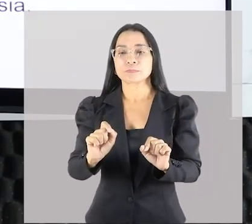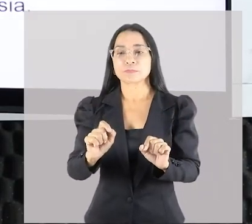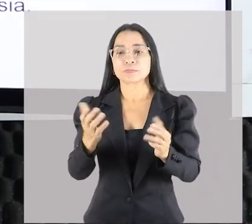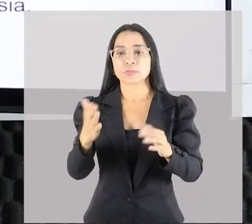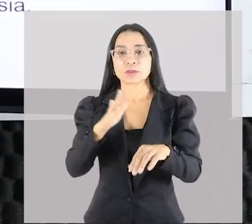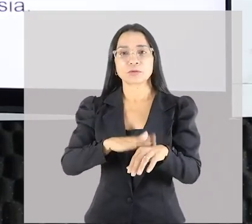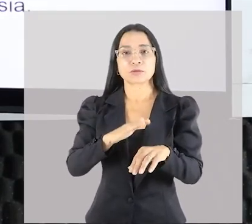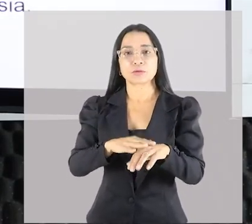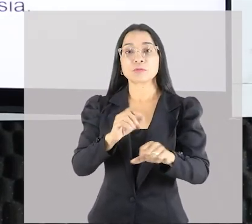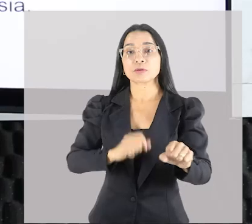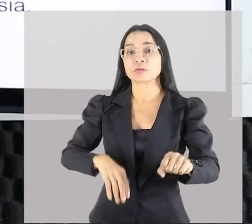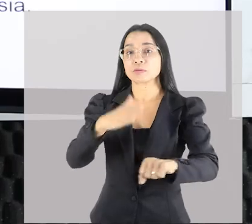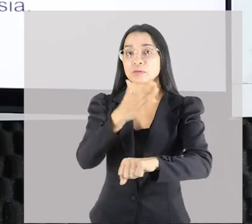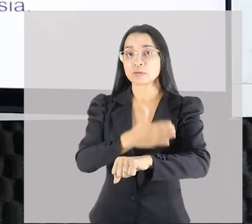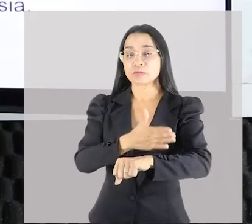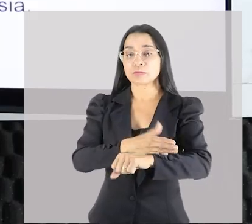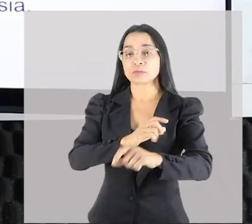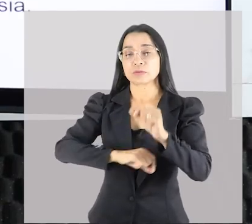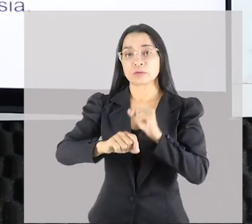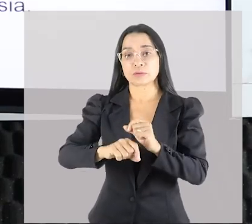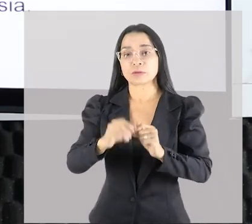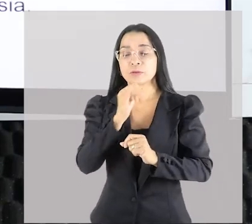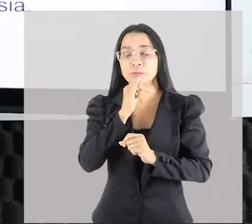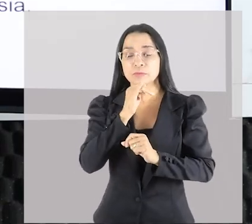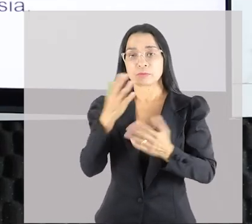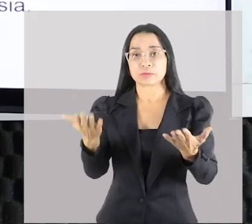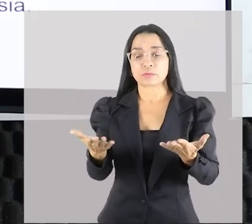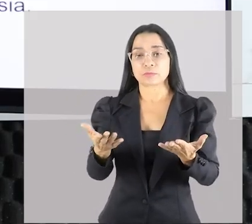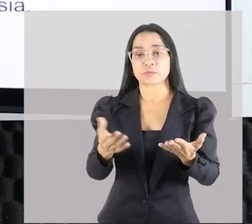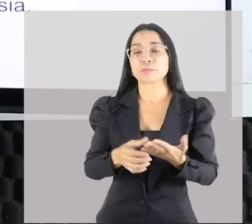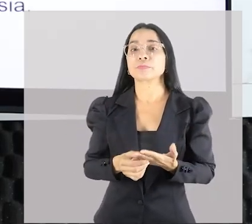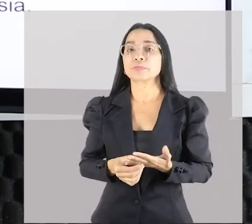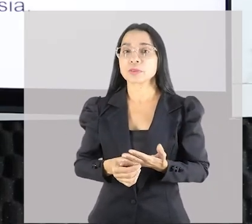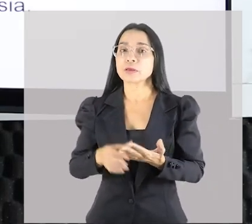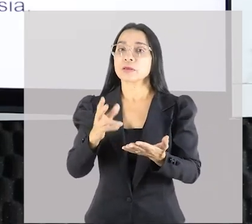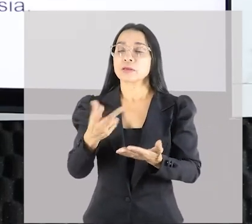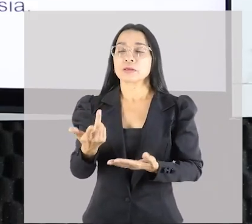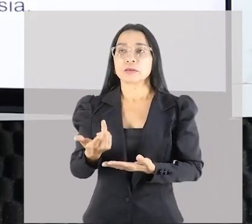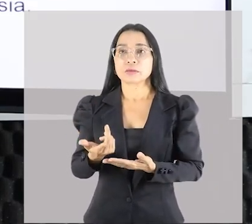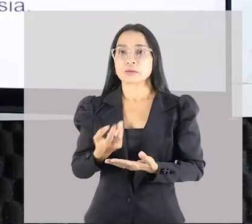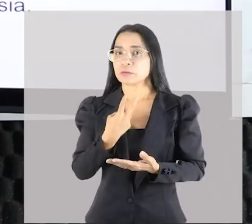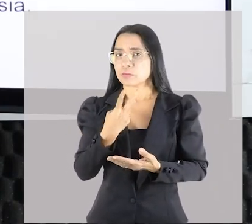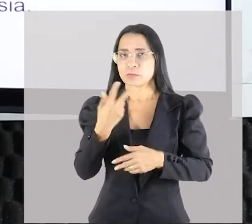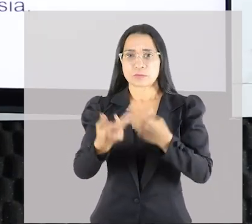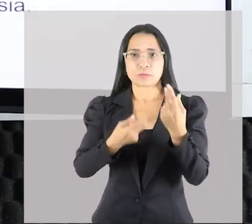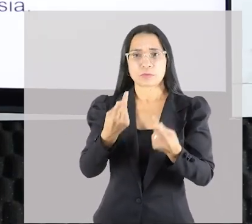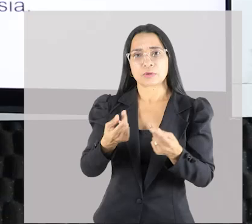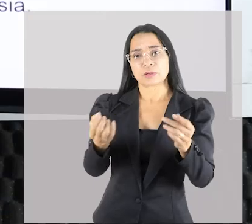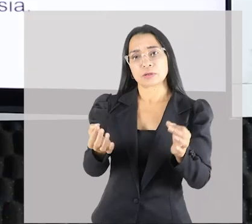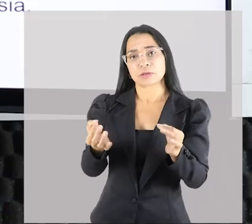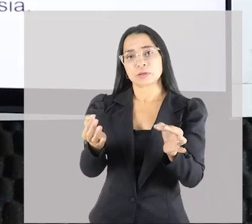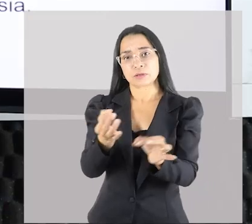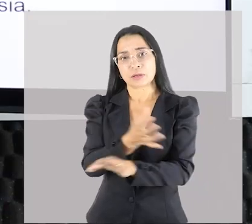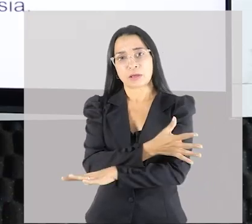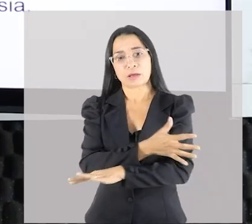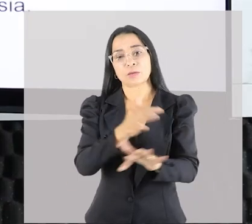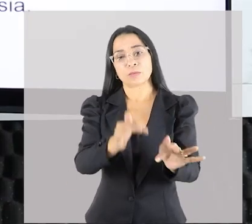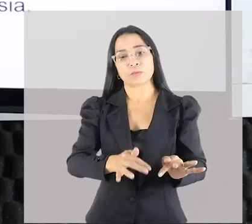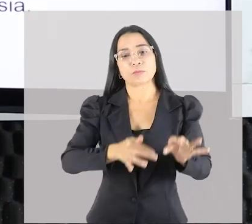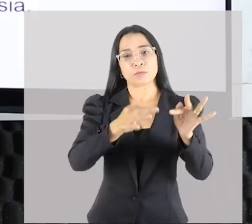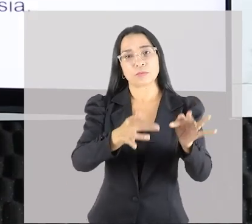de idade moderna, por exemplo. Ela vai continuar essas práticas. Então, a gente não pode dizer que acabou aqui o feudalismo e começou um outro momento.